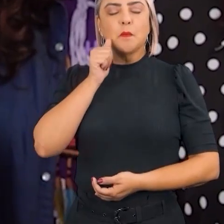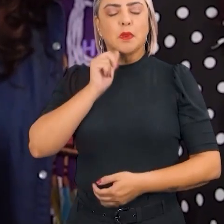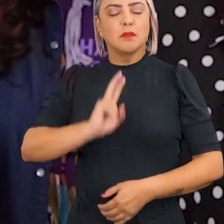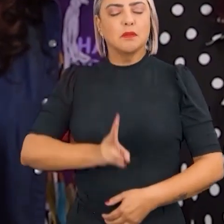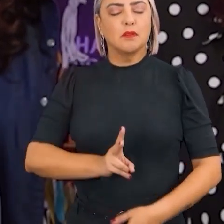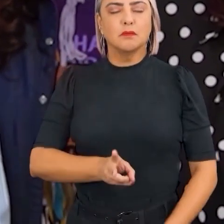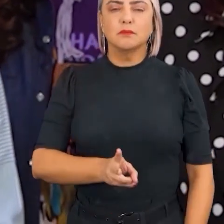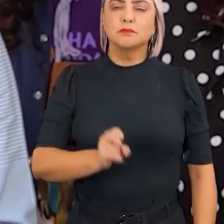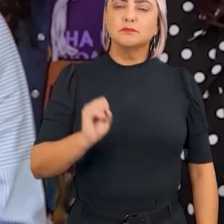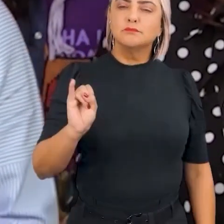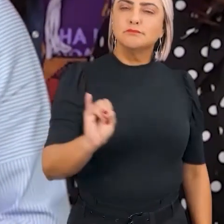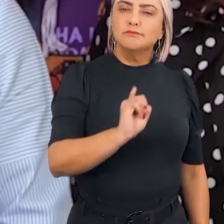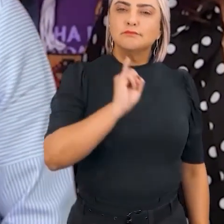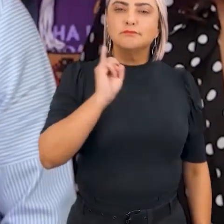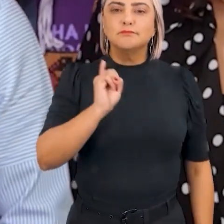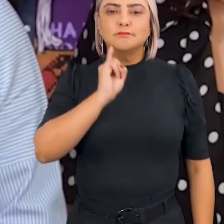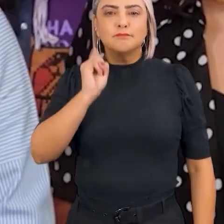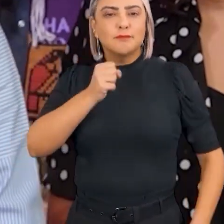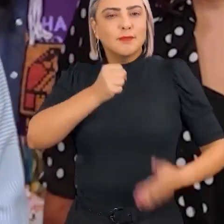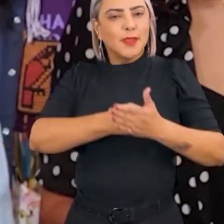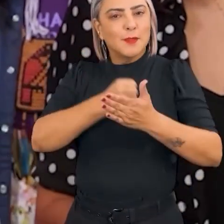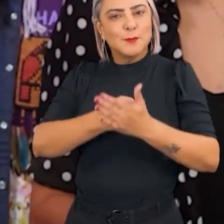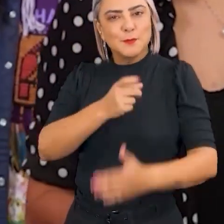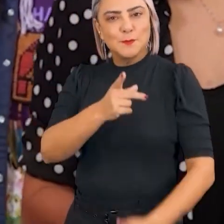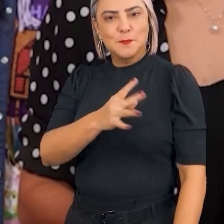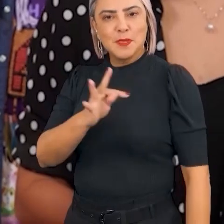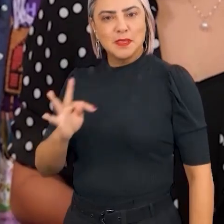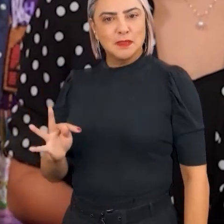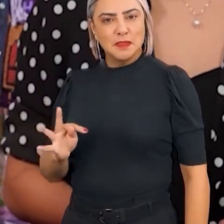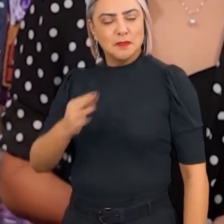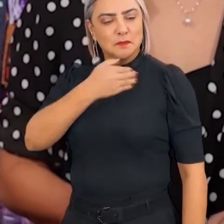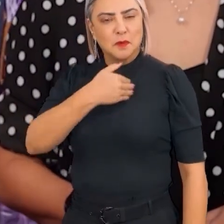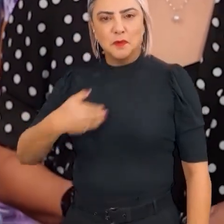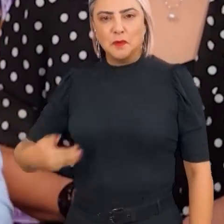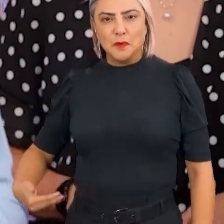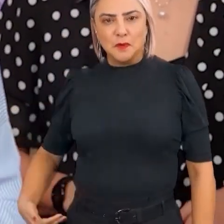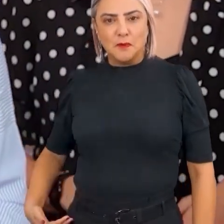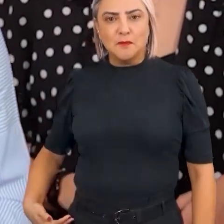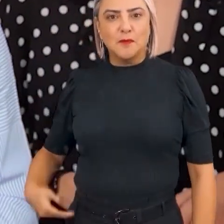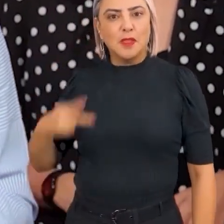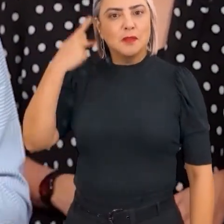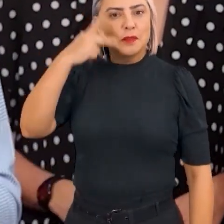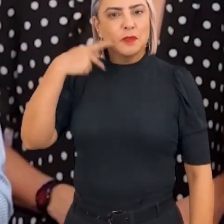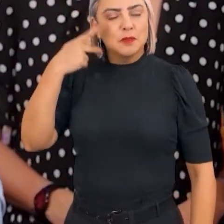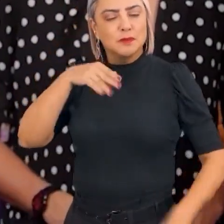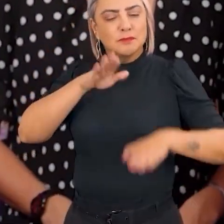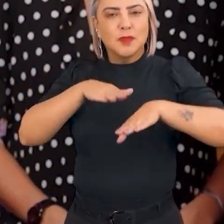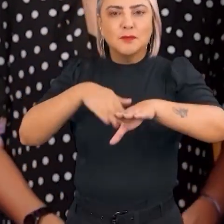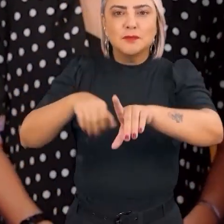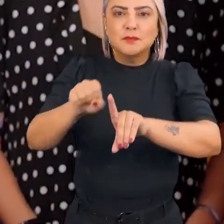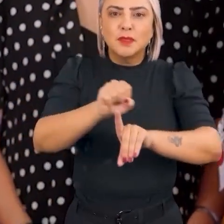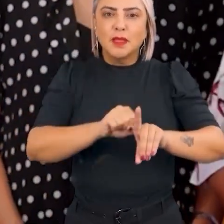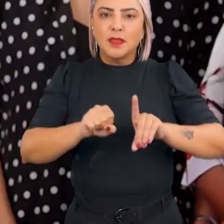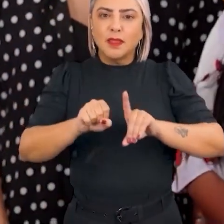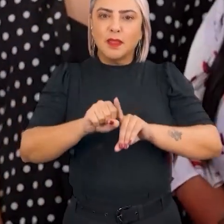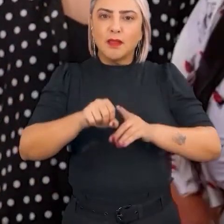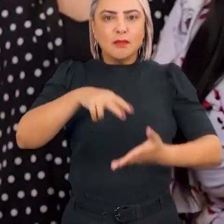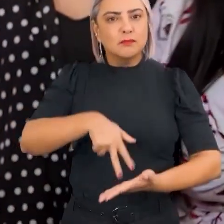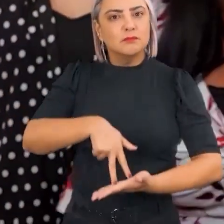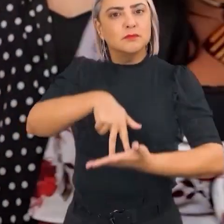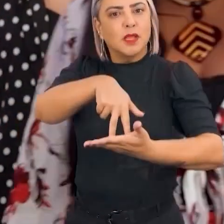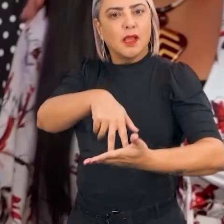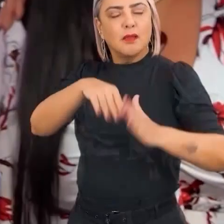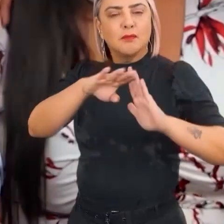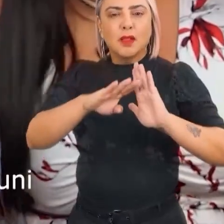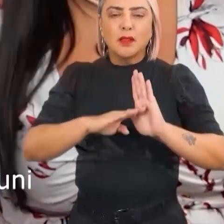A mulher é sempre uma força muito importante nas lutas do PT. Seja em governos, no parlamento, nos movimentos sociais ou na linha de